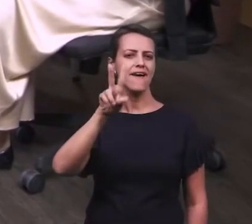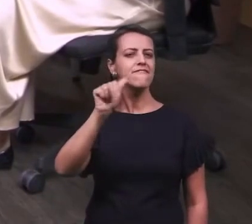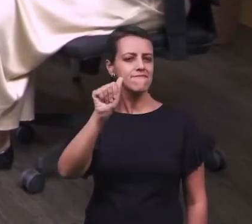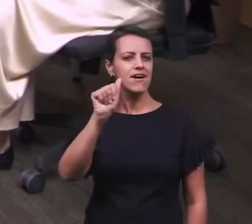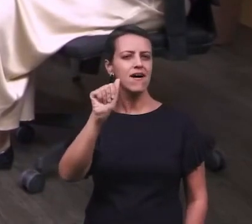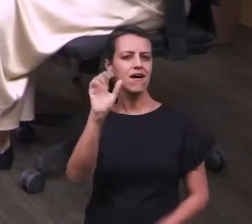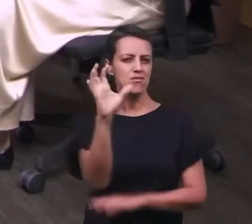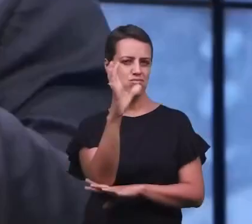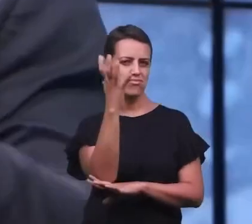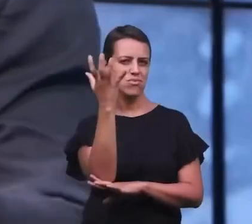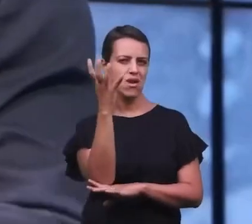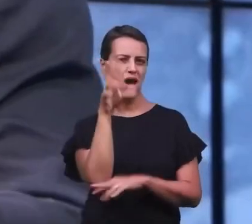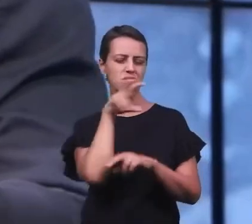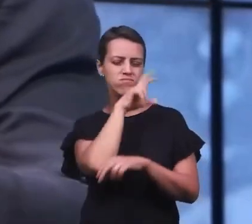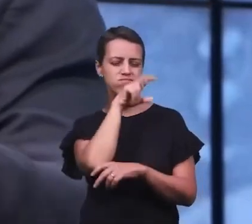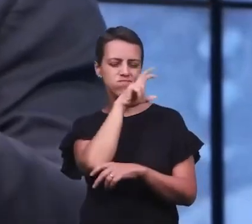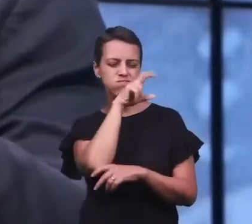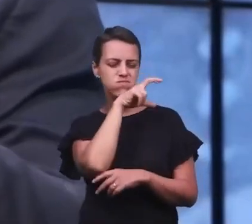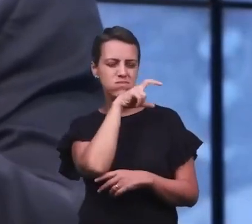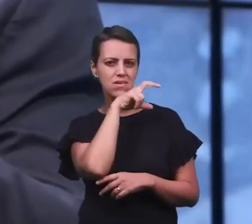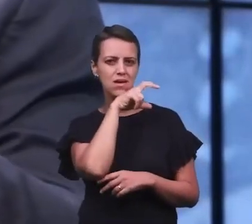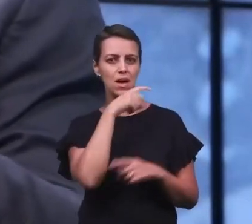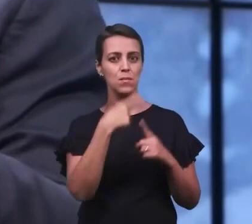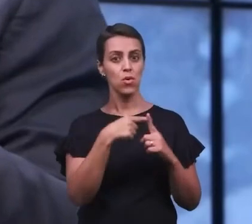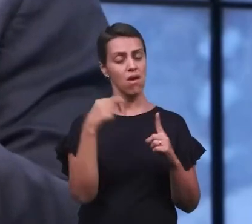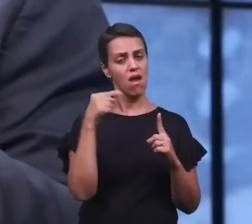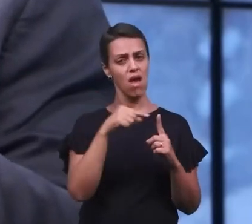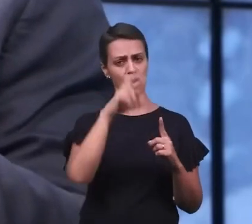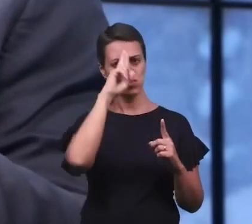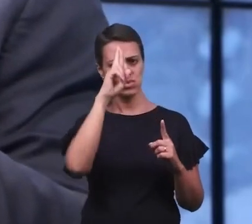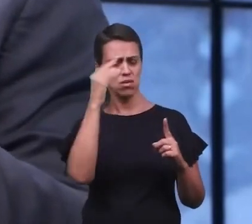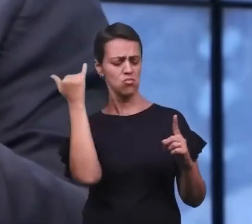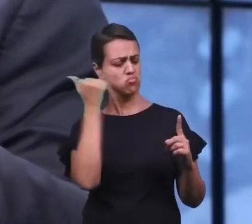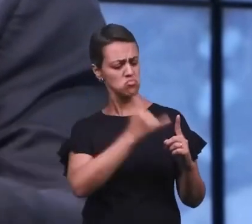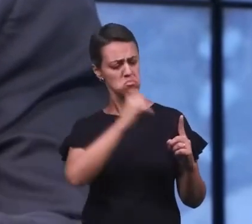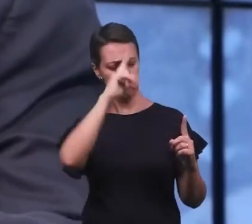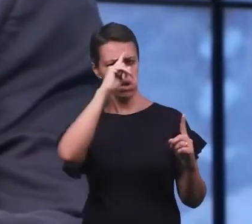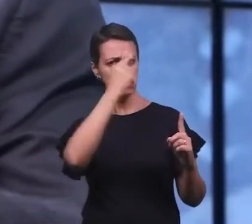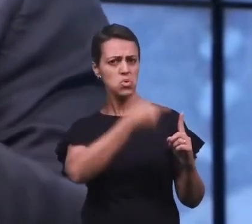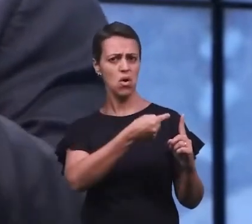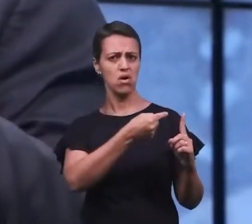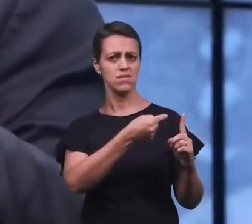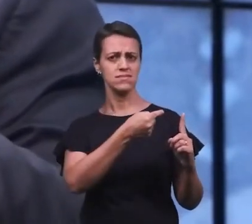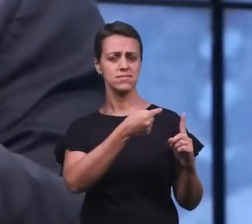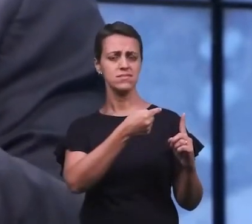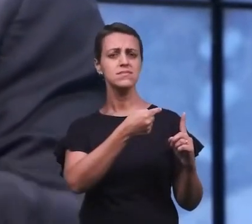ordem do Senhor, você tem a soberania de Deus, você tem o Deus da